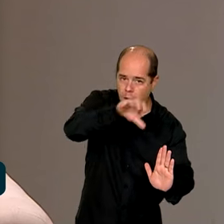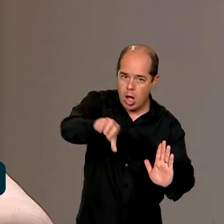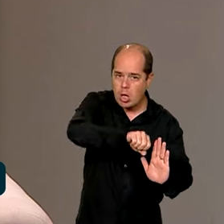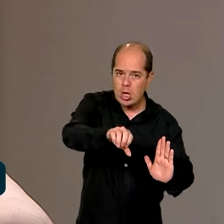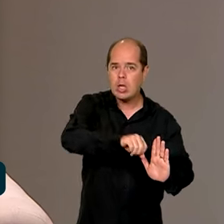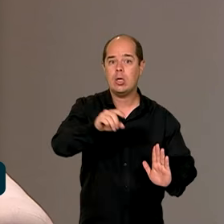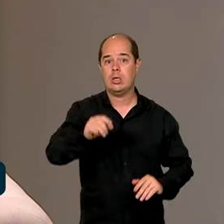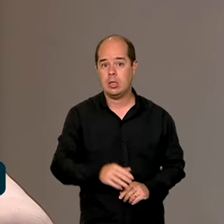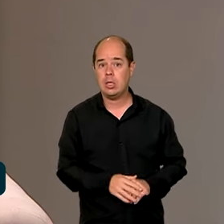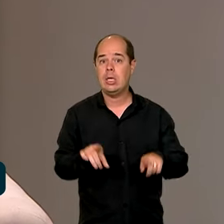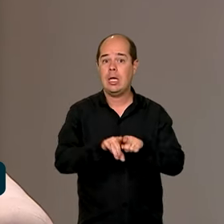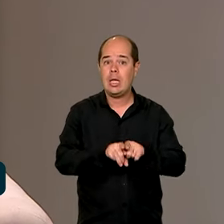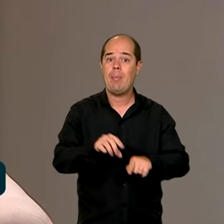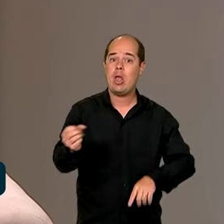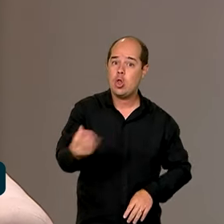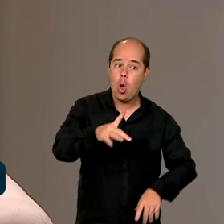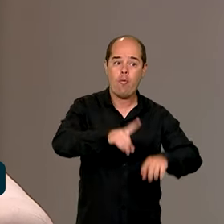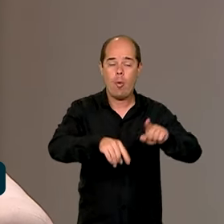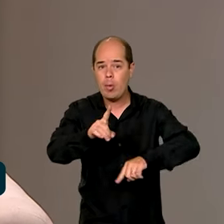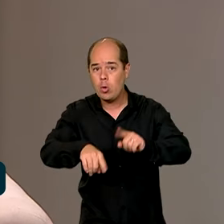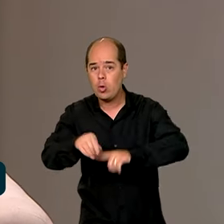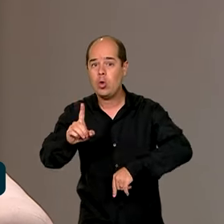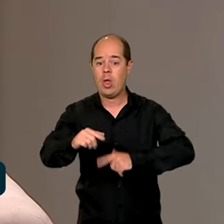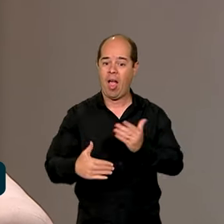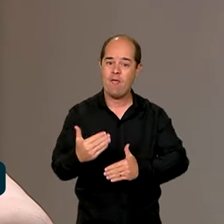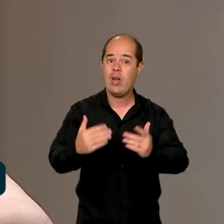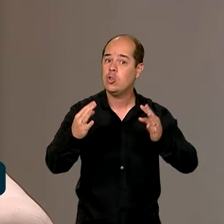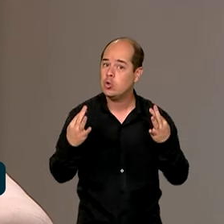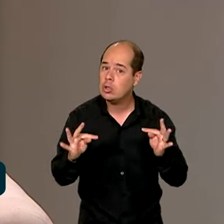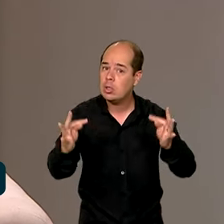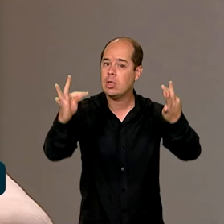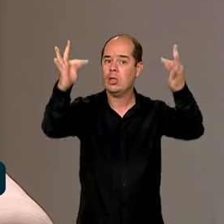avanço da tecnologia neste século. Então, nós